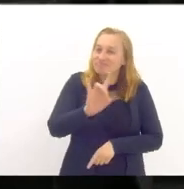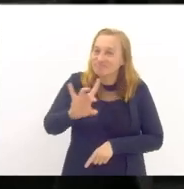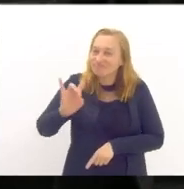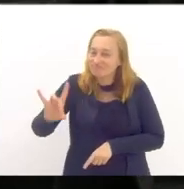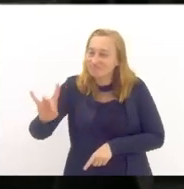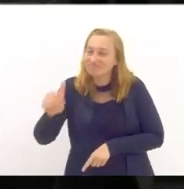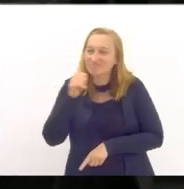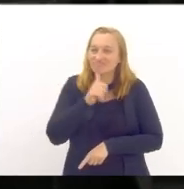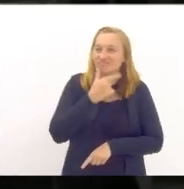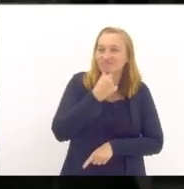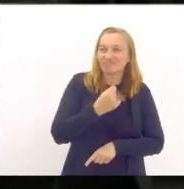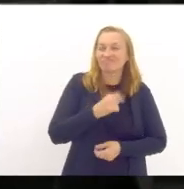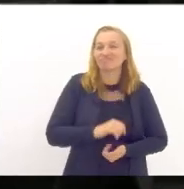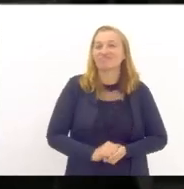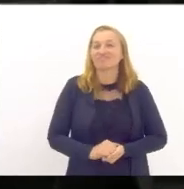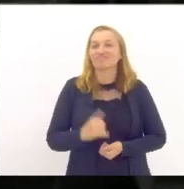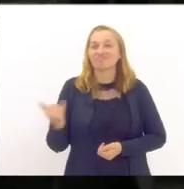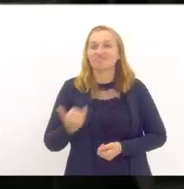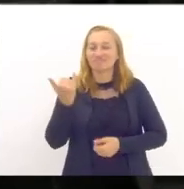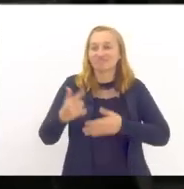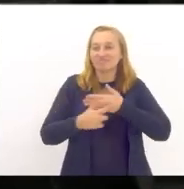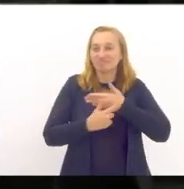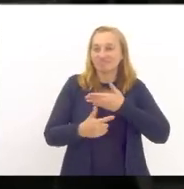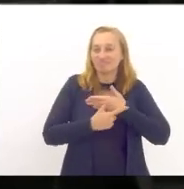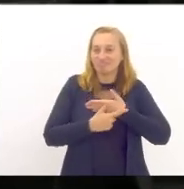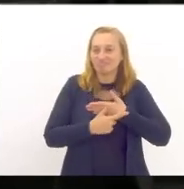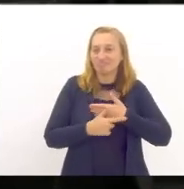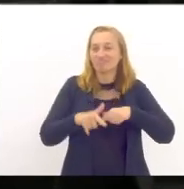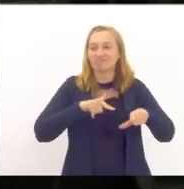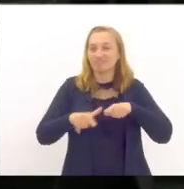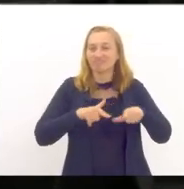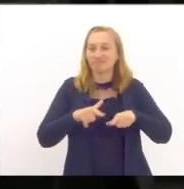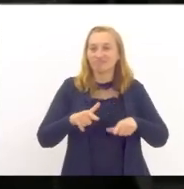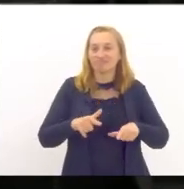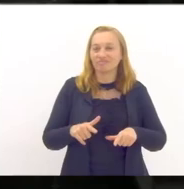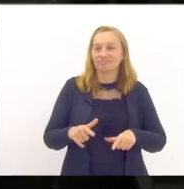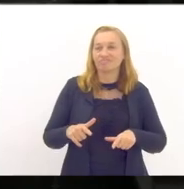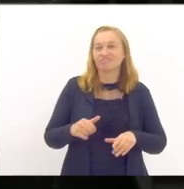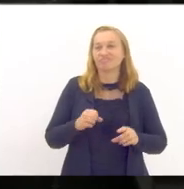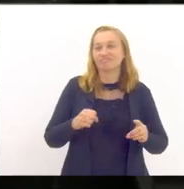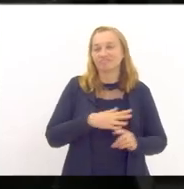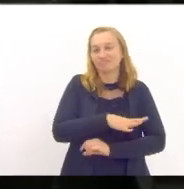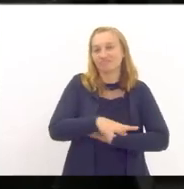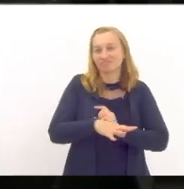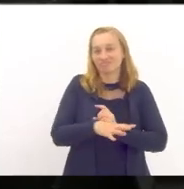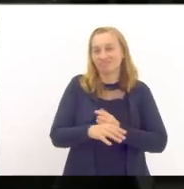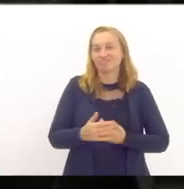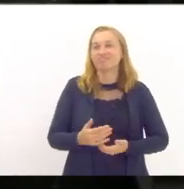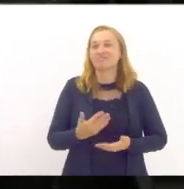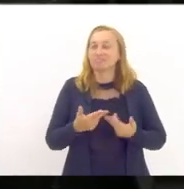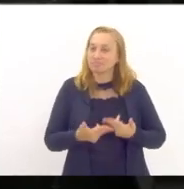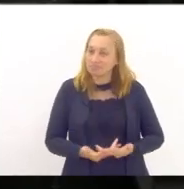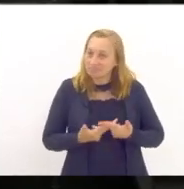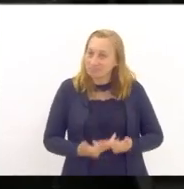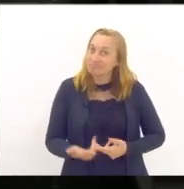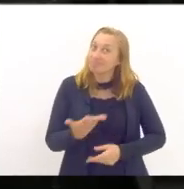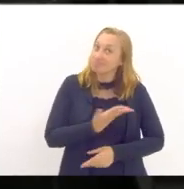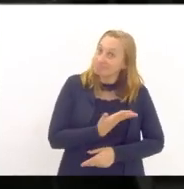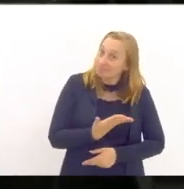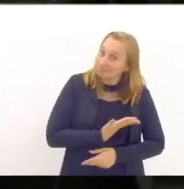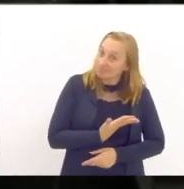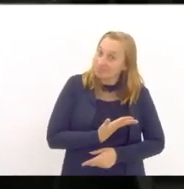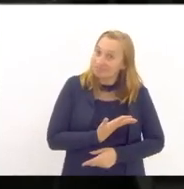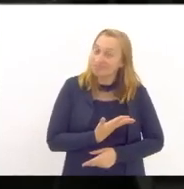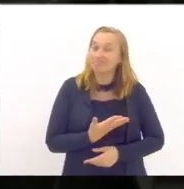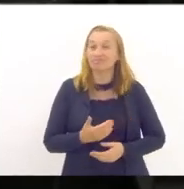e das senhoras pelo importante papel público que exercem para a sociedade fluminense. E aí eu peço um pouquinho de paciência aos queridos amigos e queridas amigas que